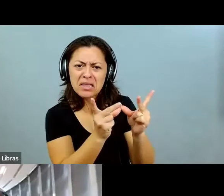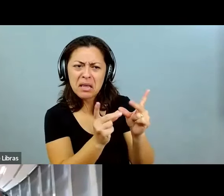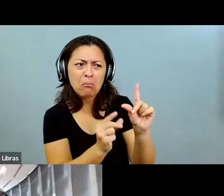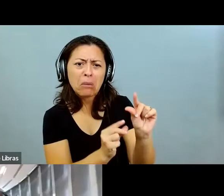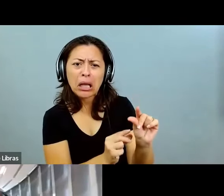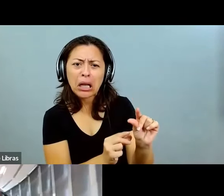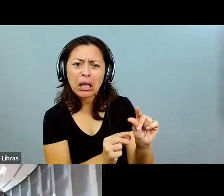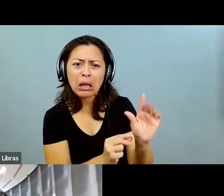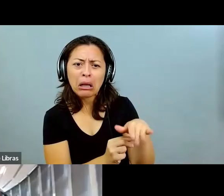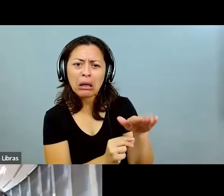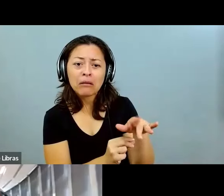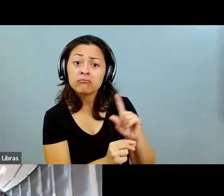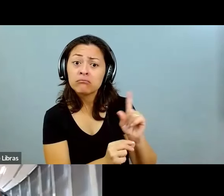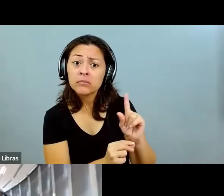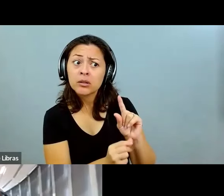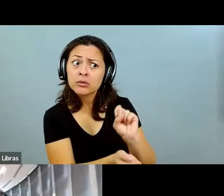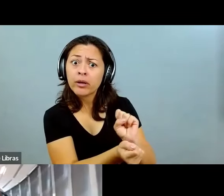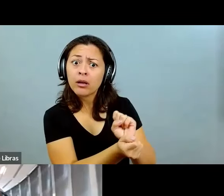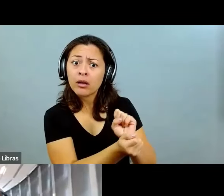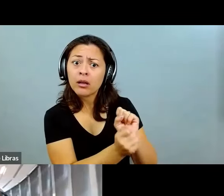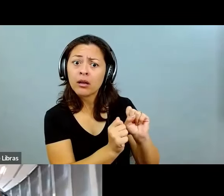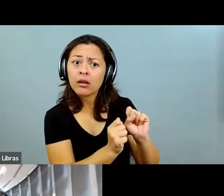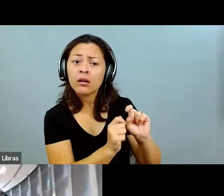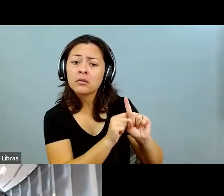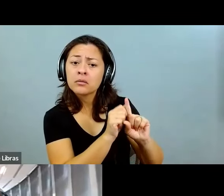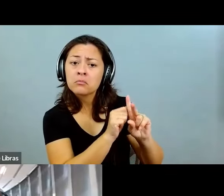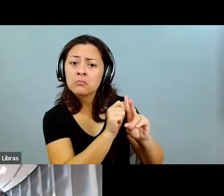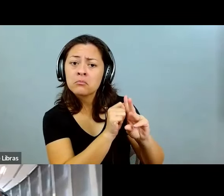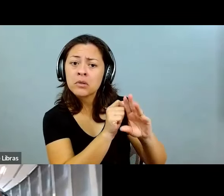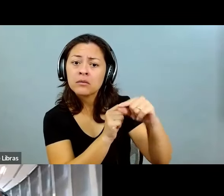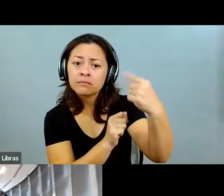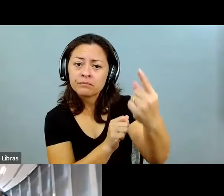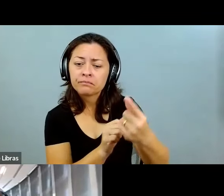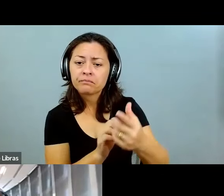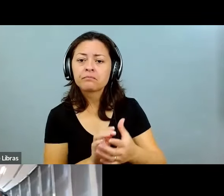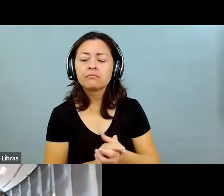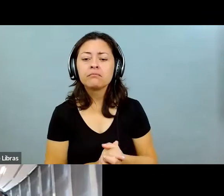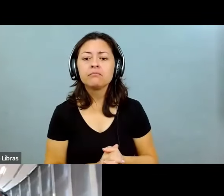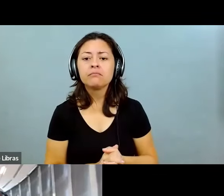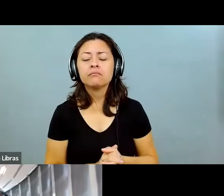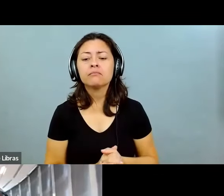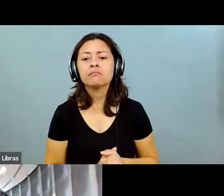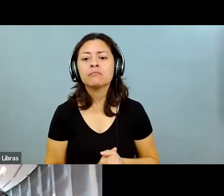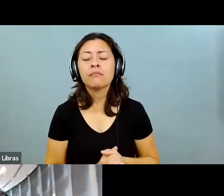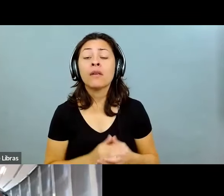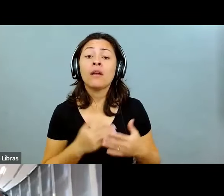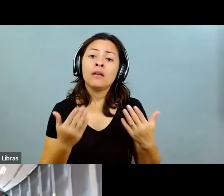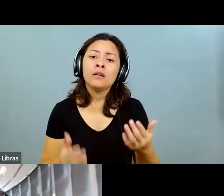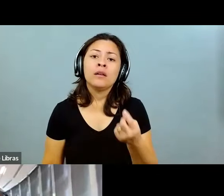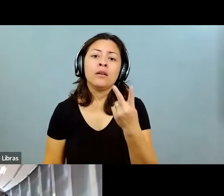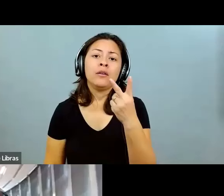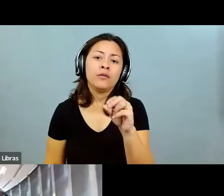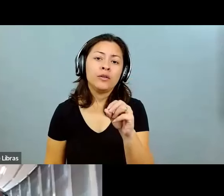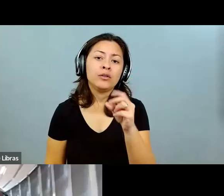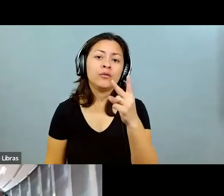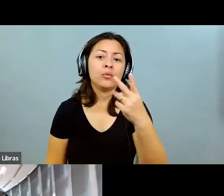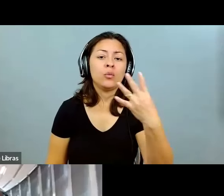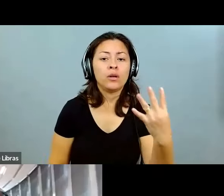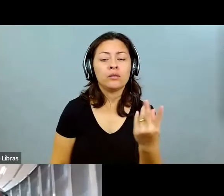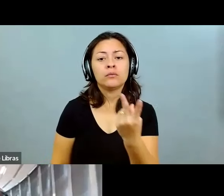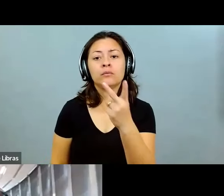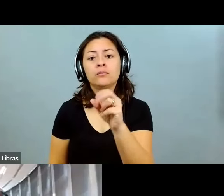chegou a bater e então então esse é o Esse é é o cenário então o 2024 25